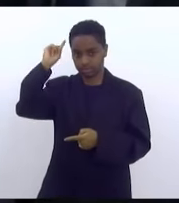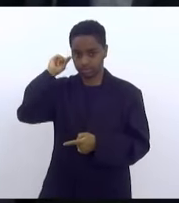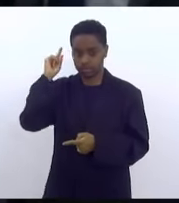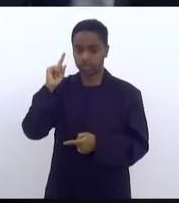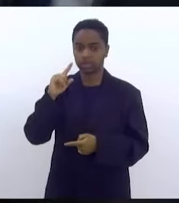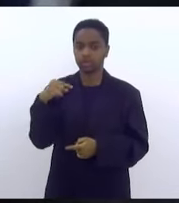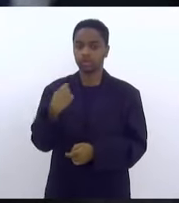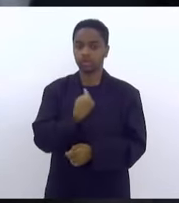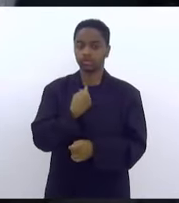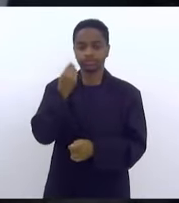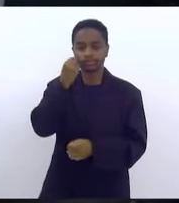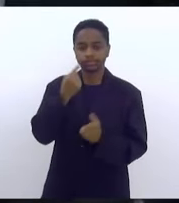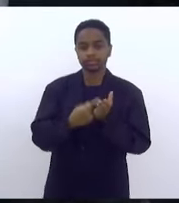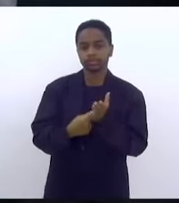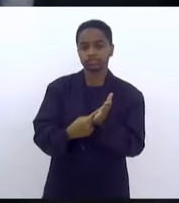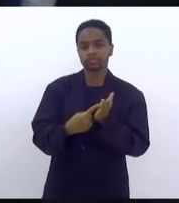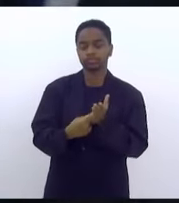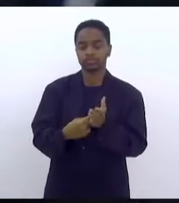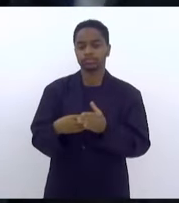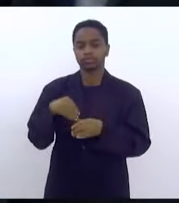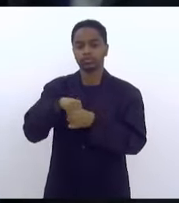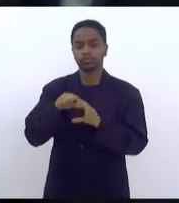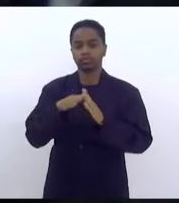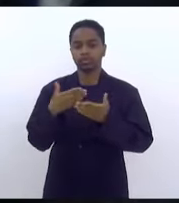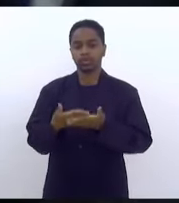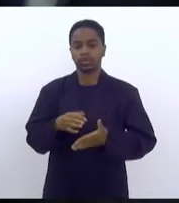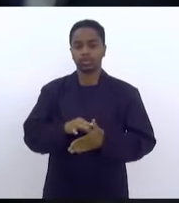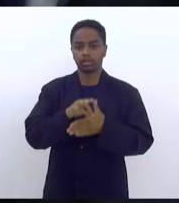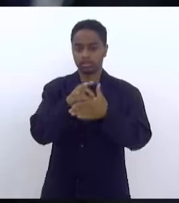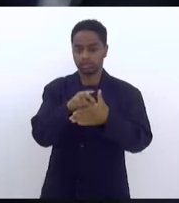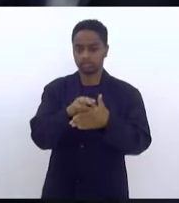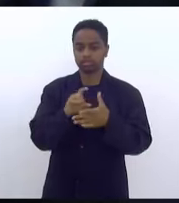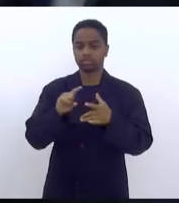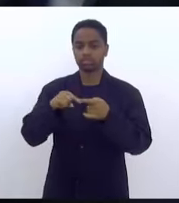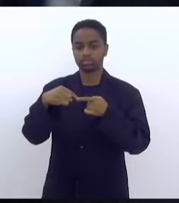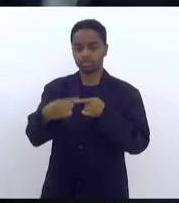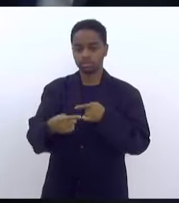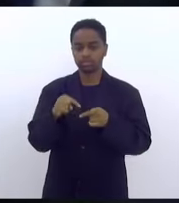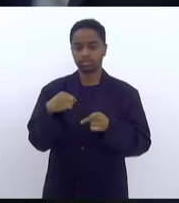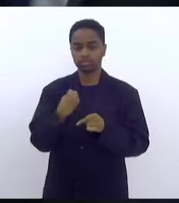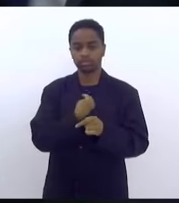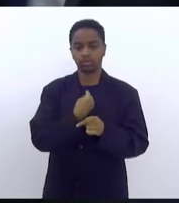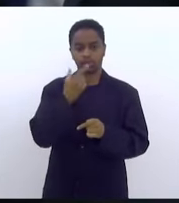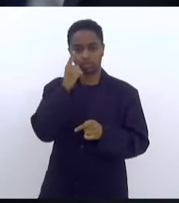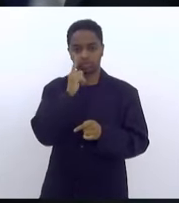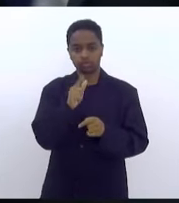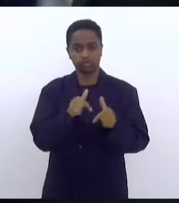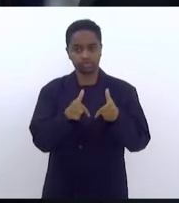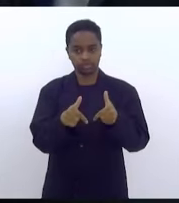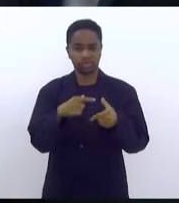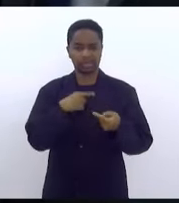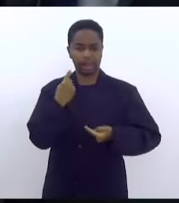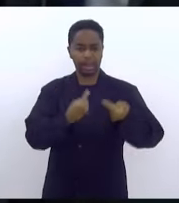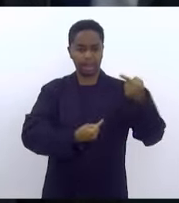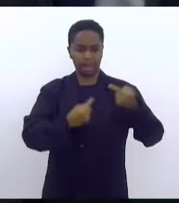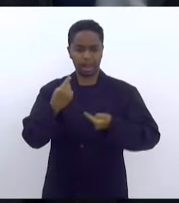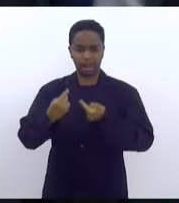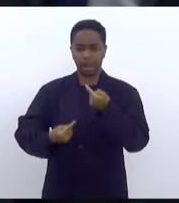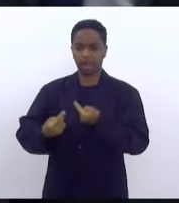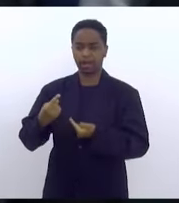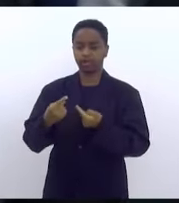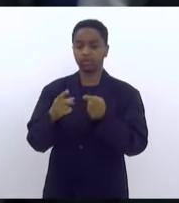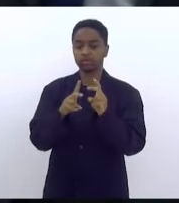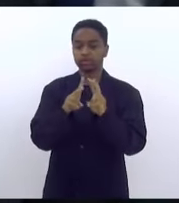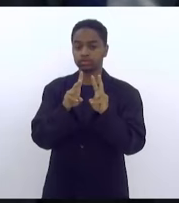para fazer um acordo, fruto do Colégio de Líderes, que foi cumprido posteriormente aqui, mesmo em meio a muita polêmica, no que